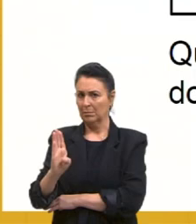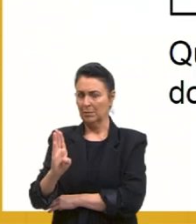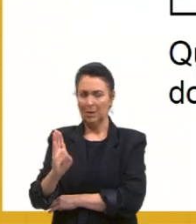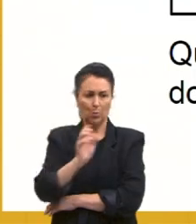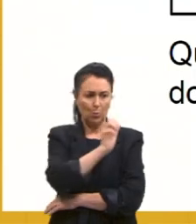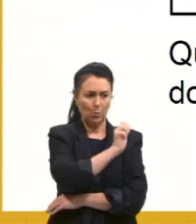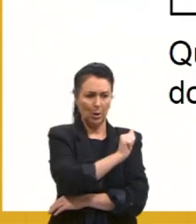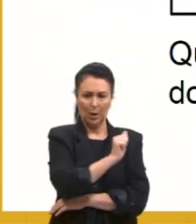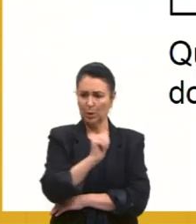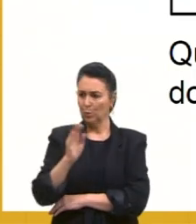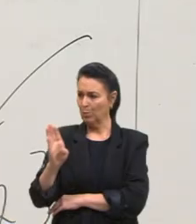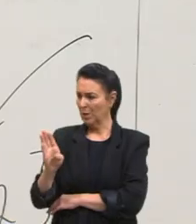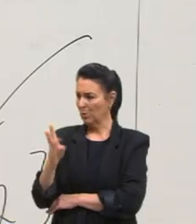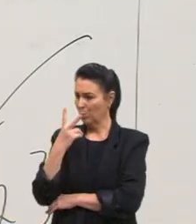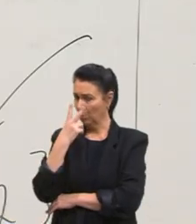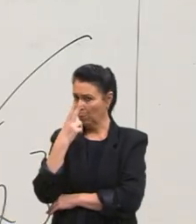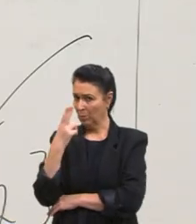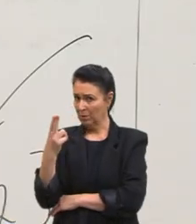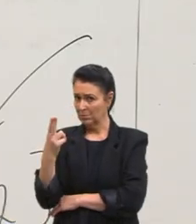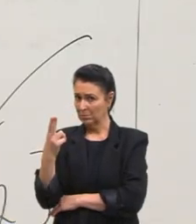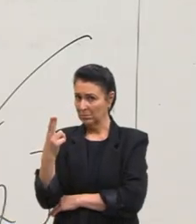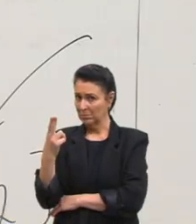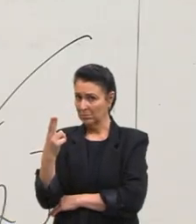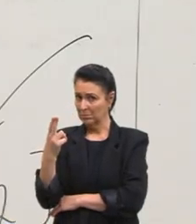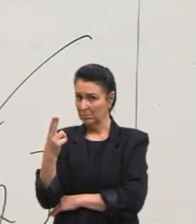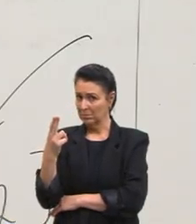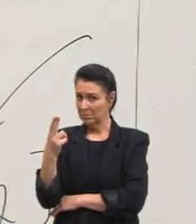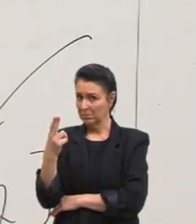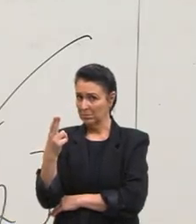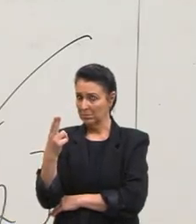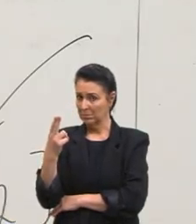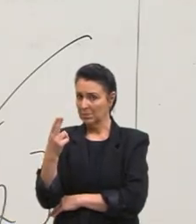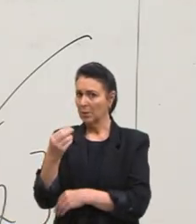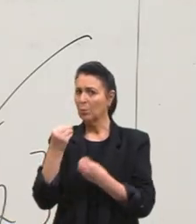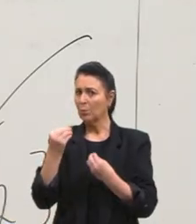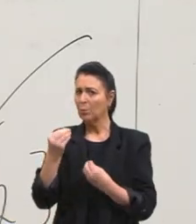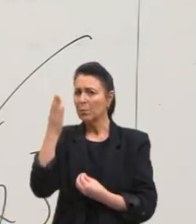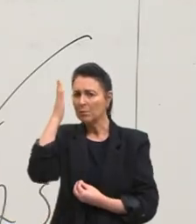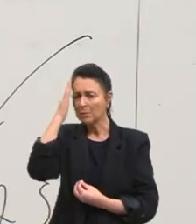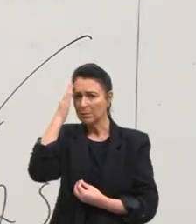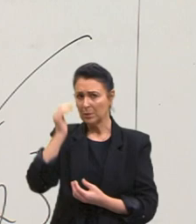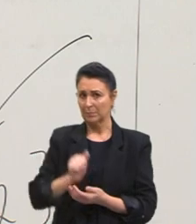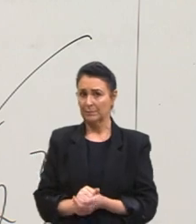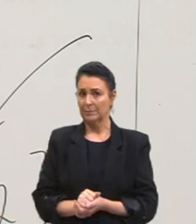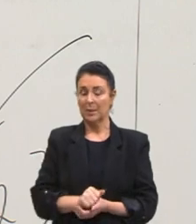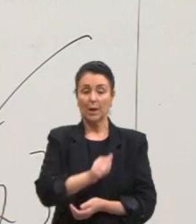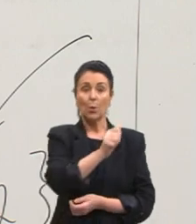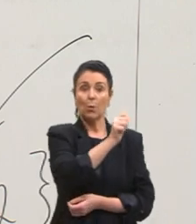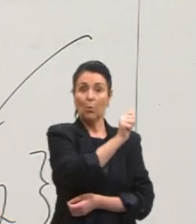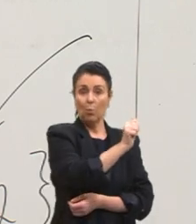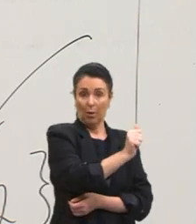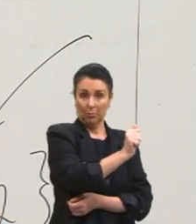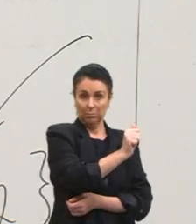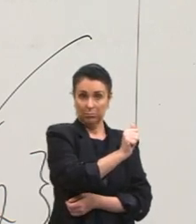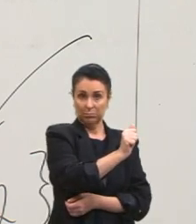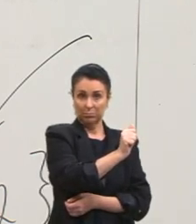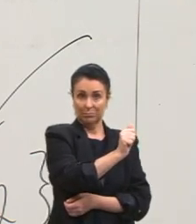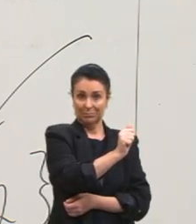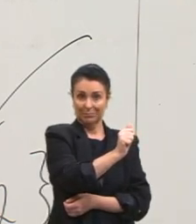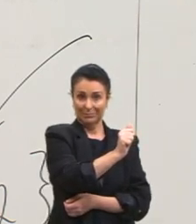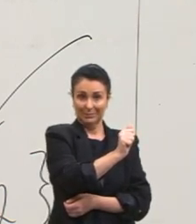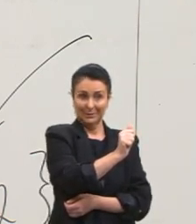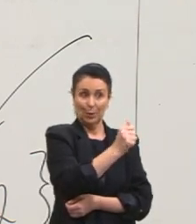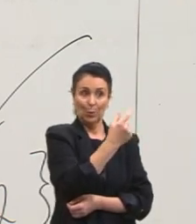iguais? Será que A e B são iguais? Como é que eu sei isso? Bem, o A eu já sei quem são, já sei os